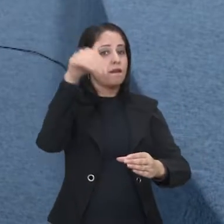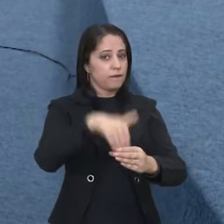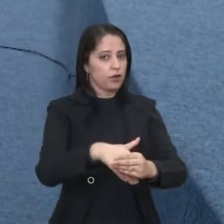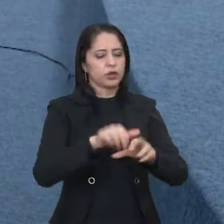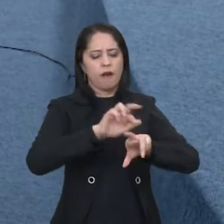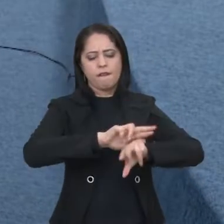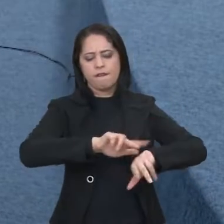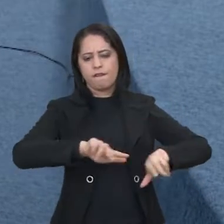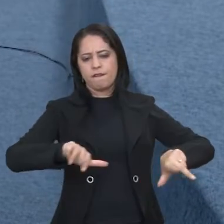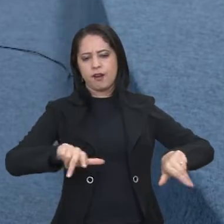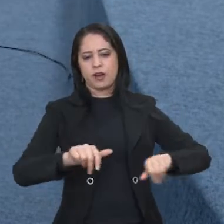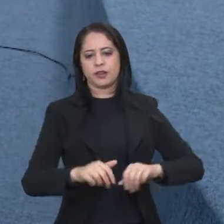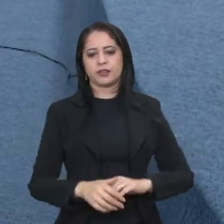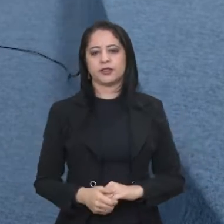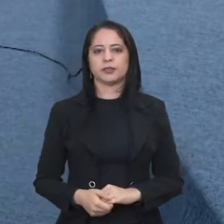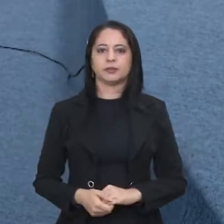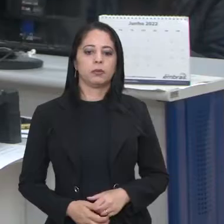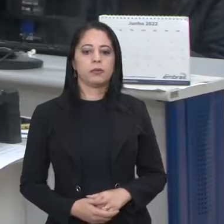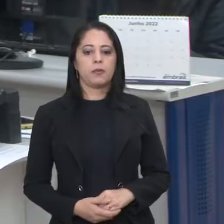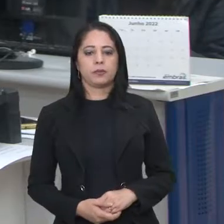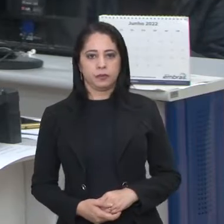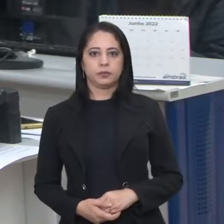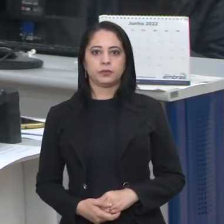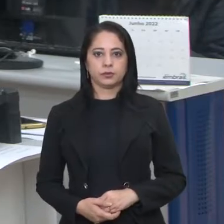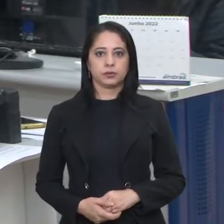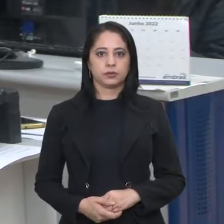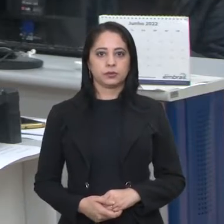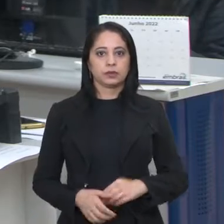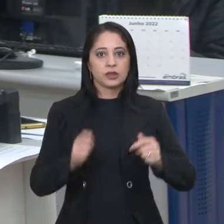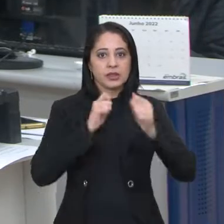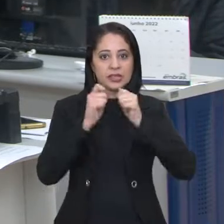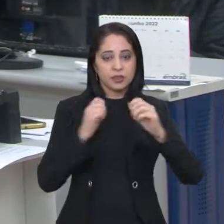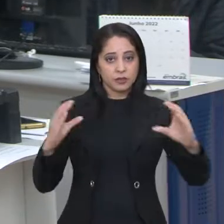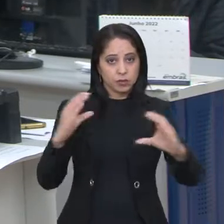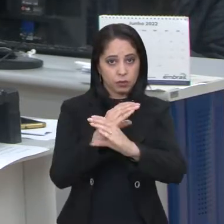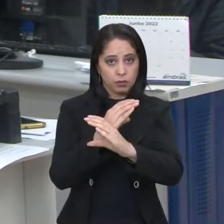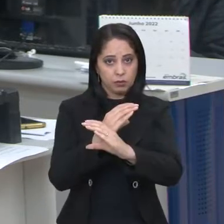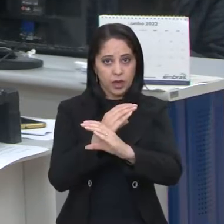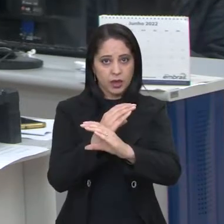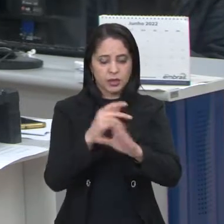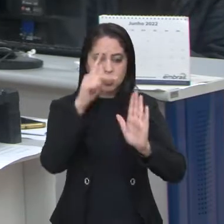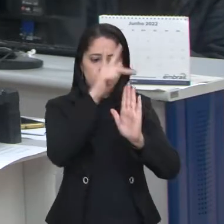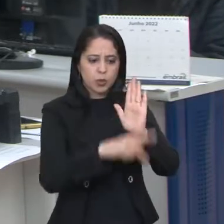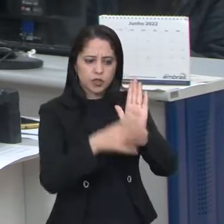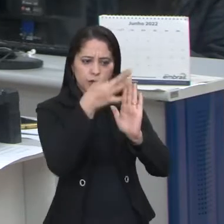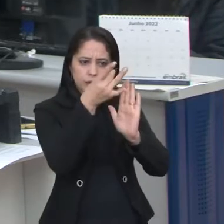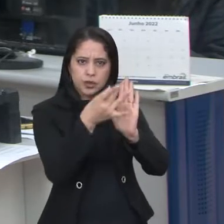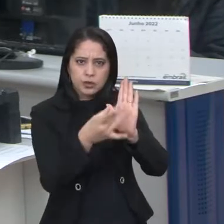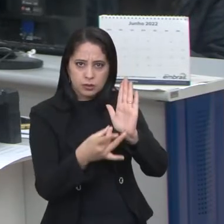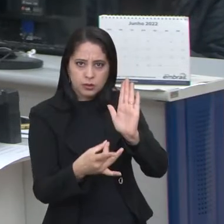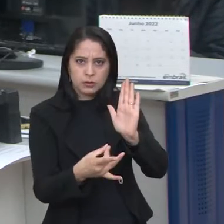outros projetos em diversas áreas. E a matéria completa com todos os projetos